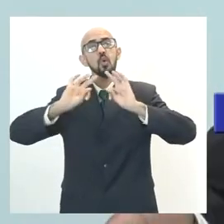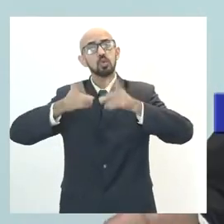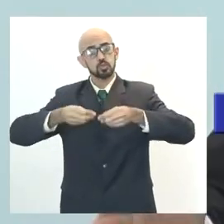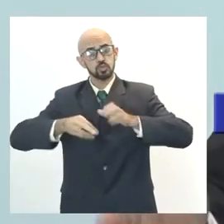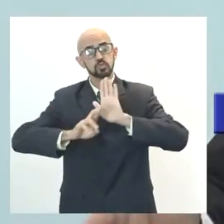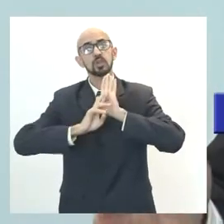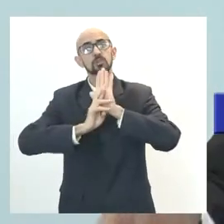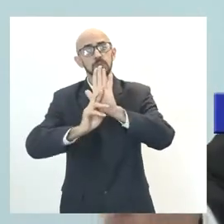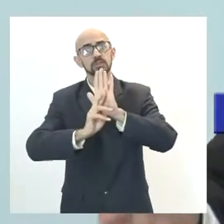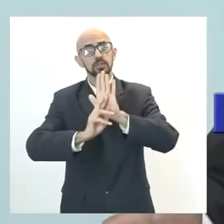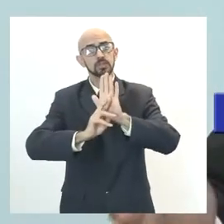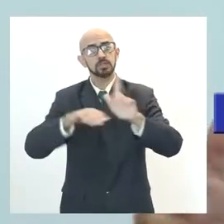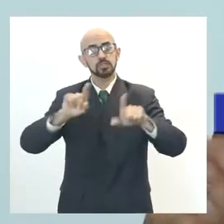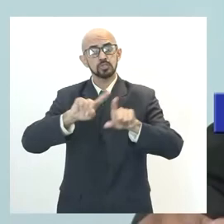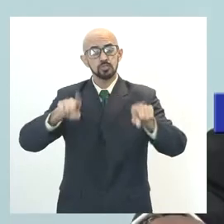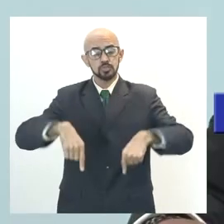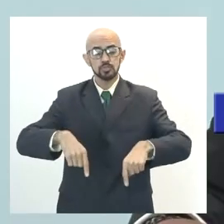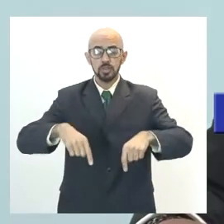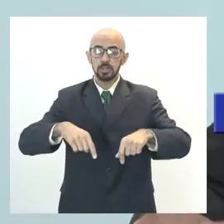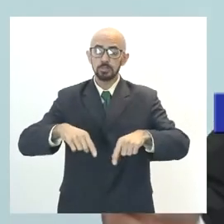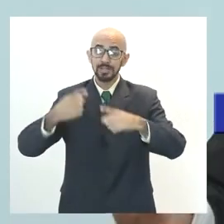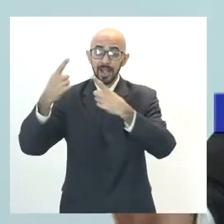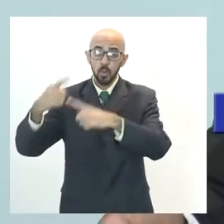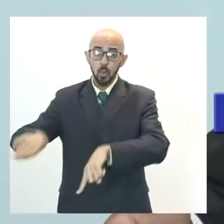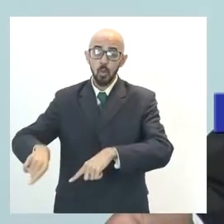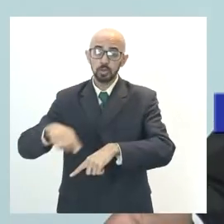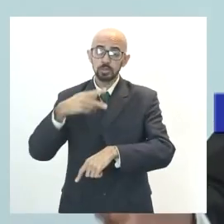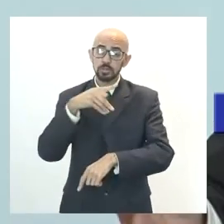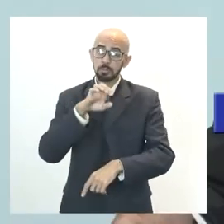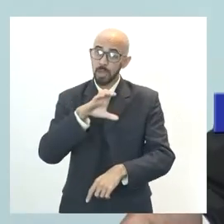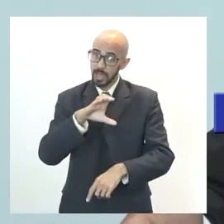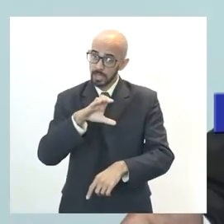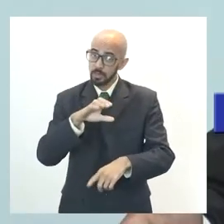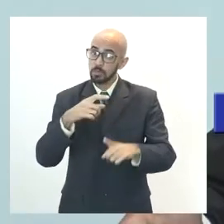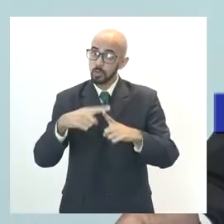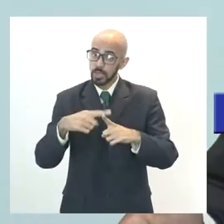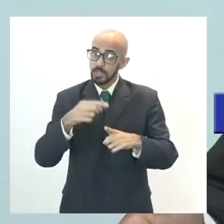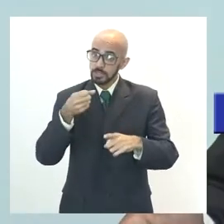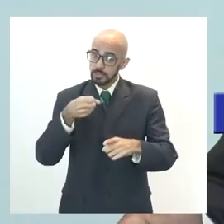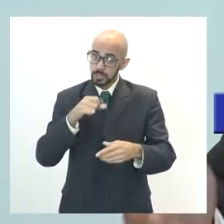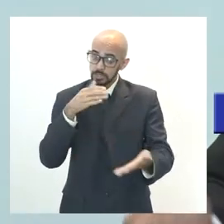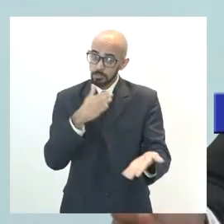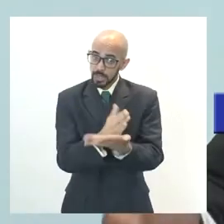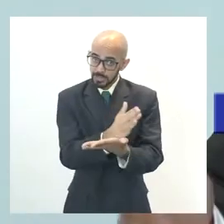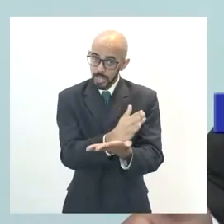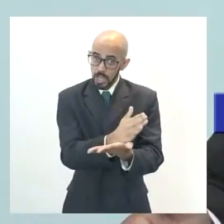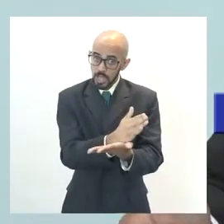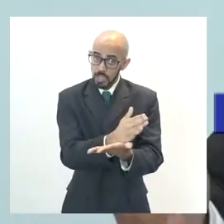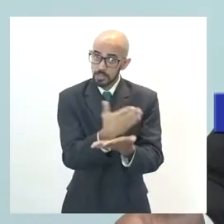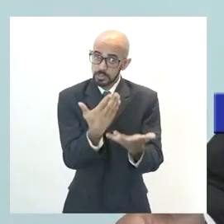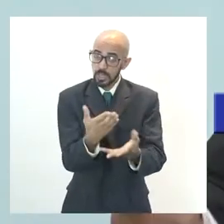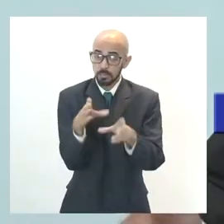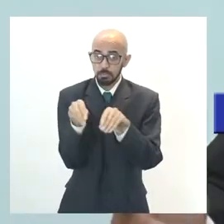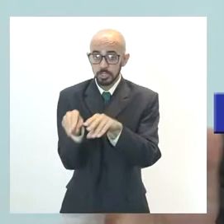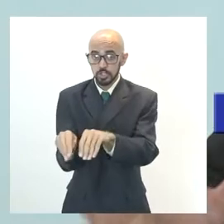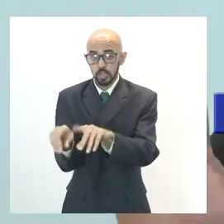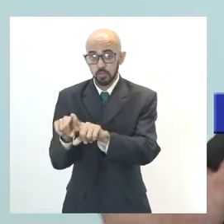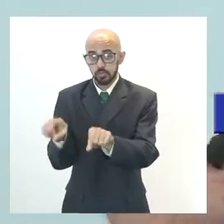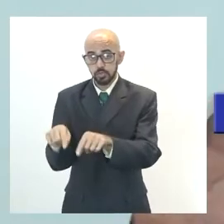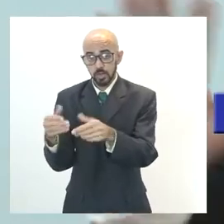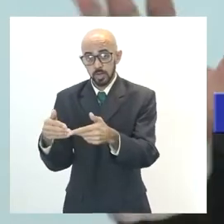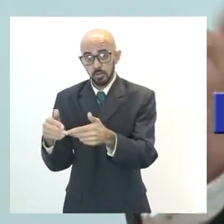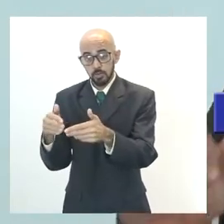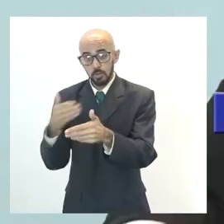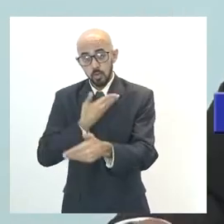podemos Paris na rua contra essa PEC o que se isso passar hoje eu estou querendo mexer no serviço público Amanhã eu vou querer